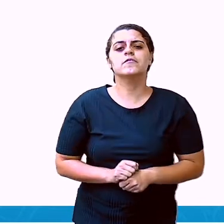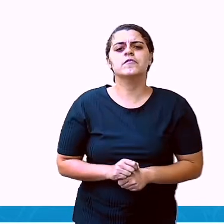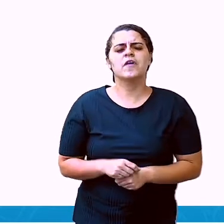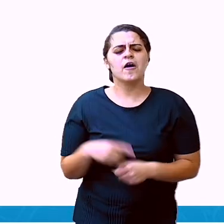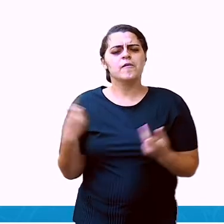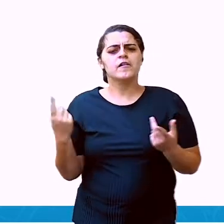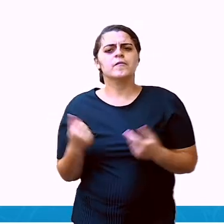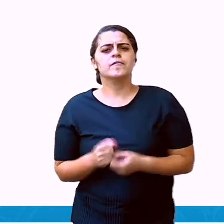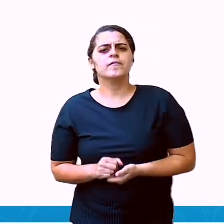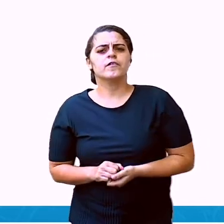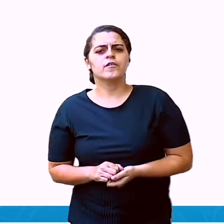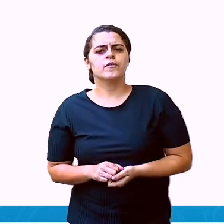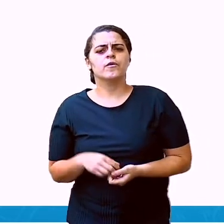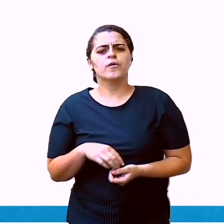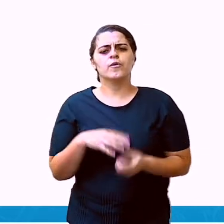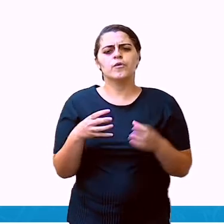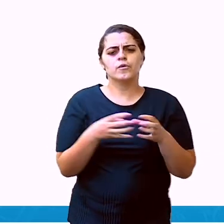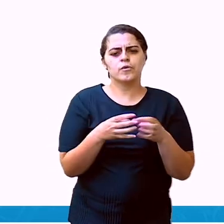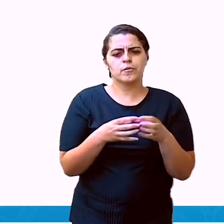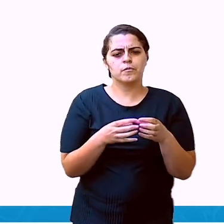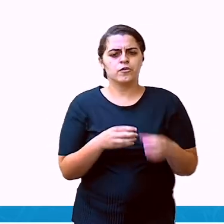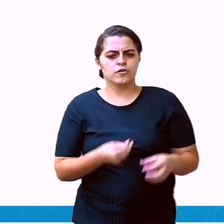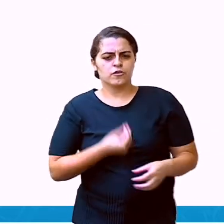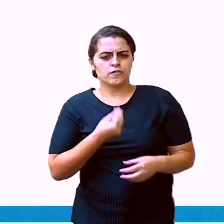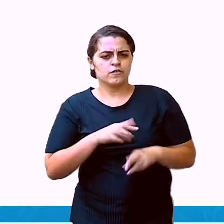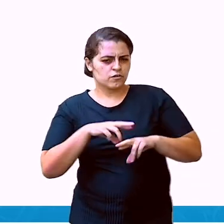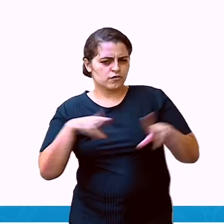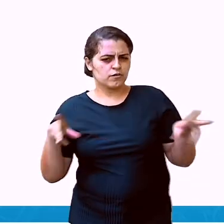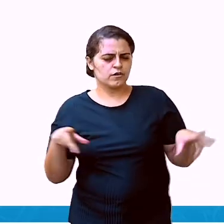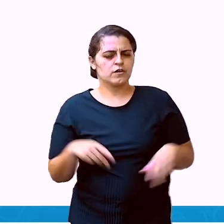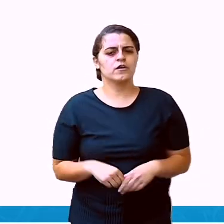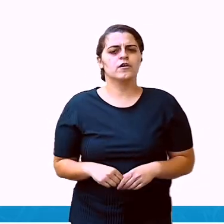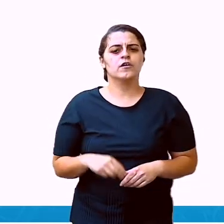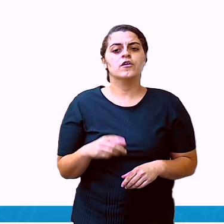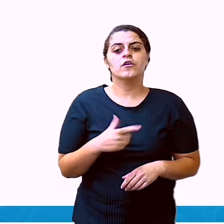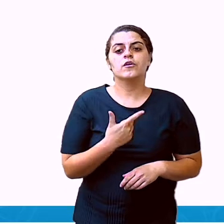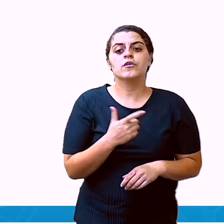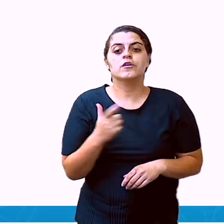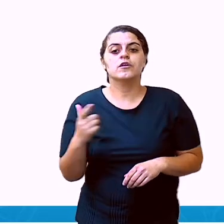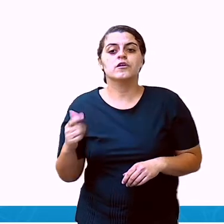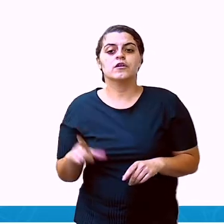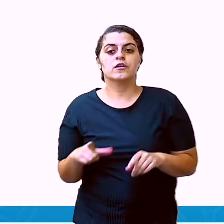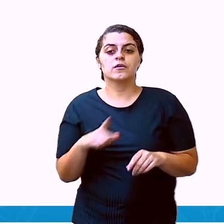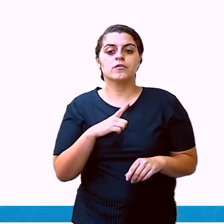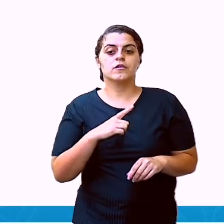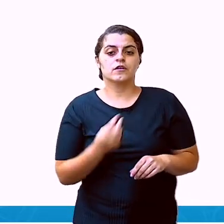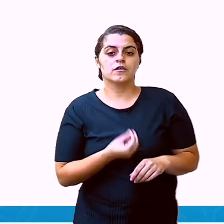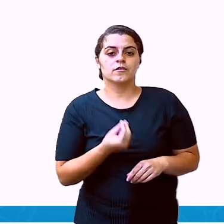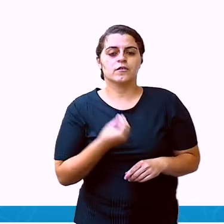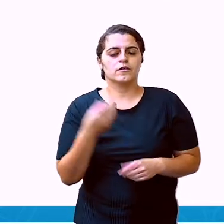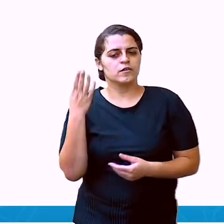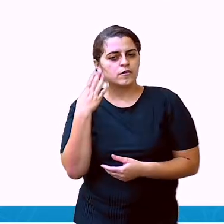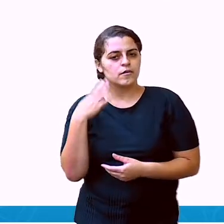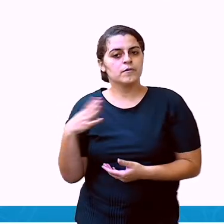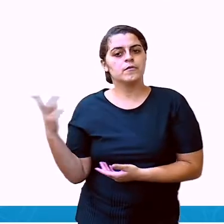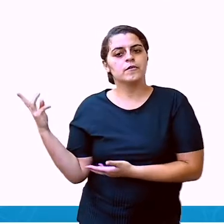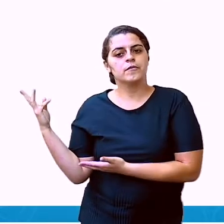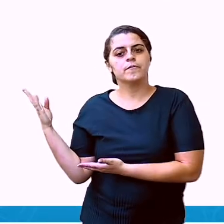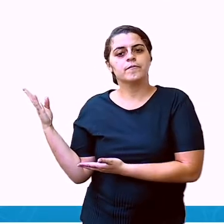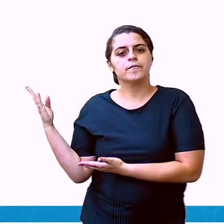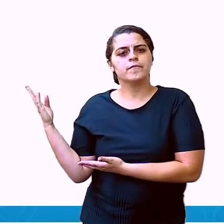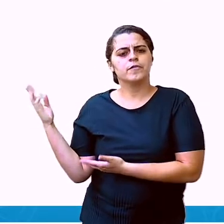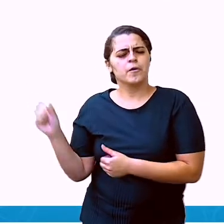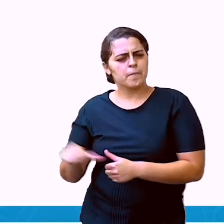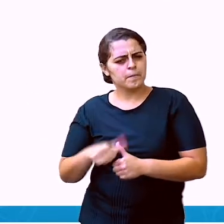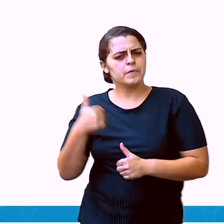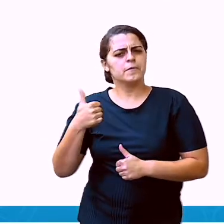Então vamos ver os seres vivos e os componentes não vivos no ambiente. Vamos ver.